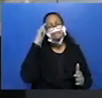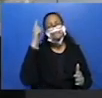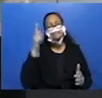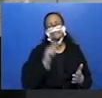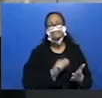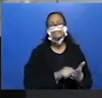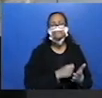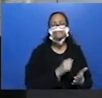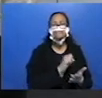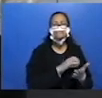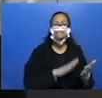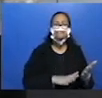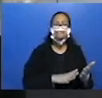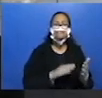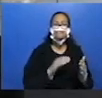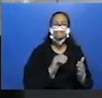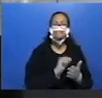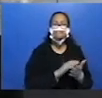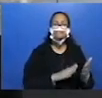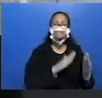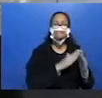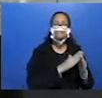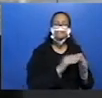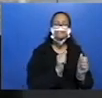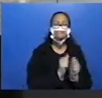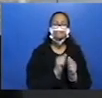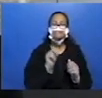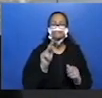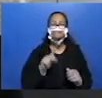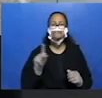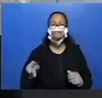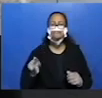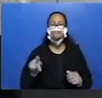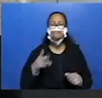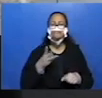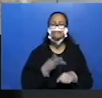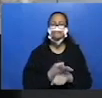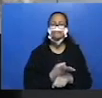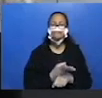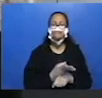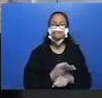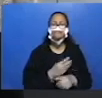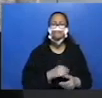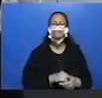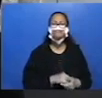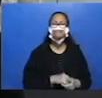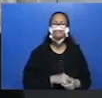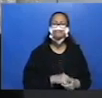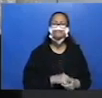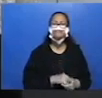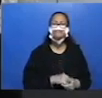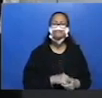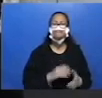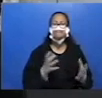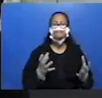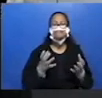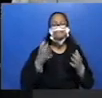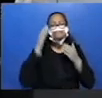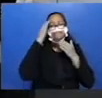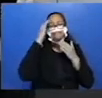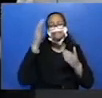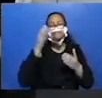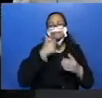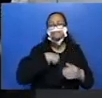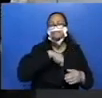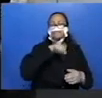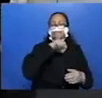as atividades e tarefas com o seu professor no aplicativo. Eu queria muito agradecer aos